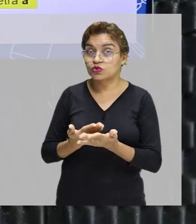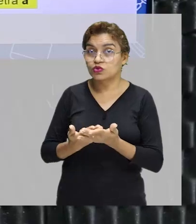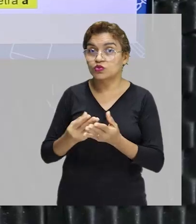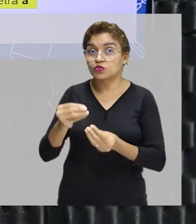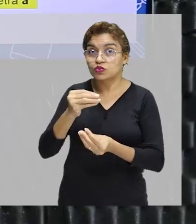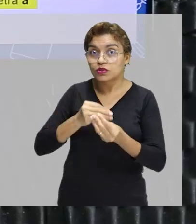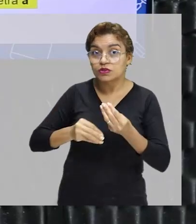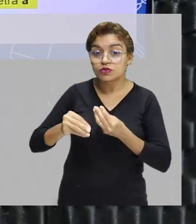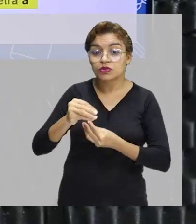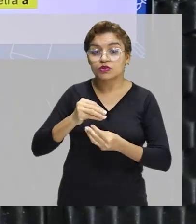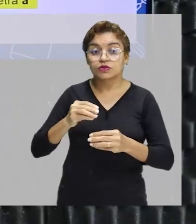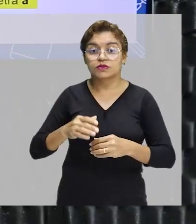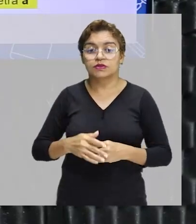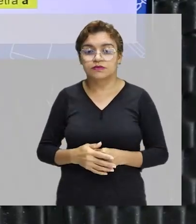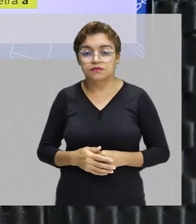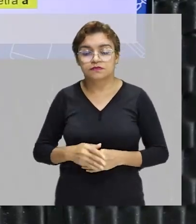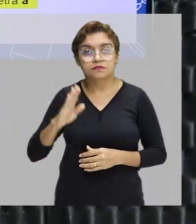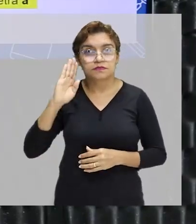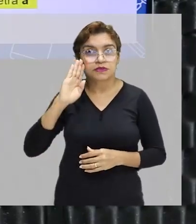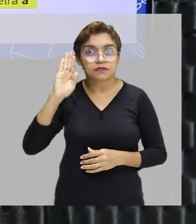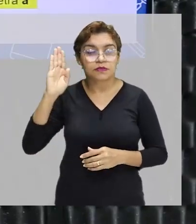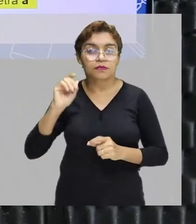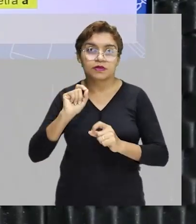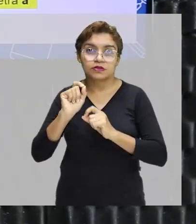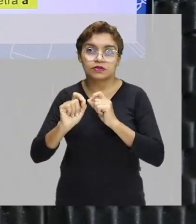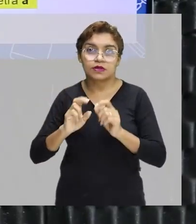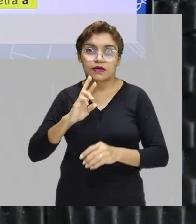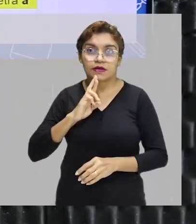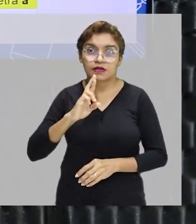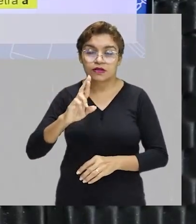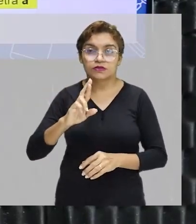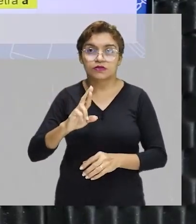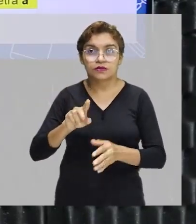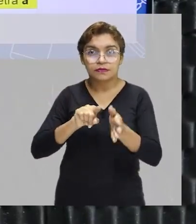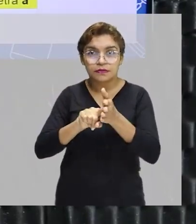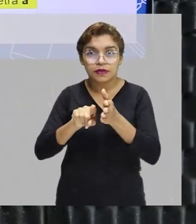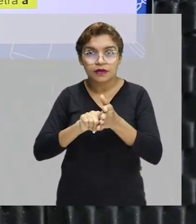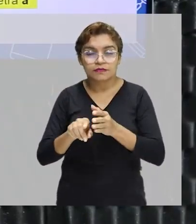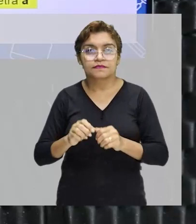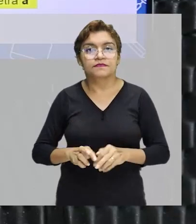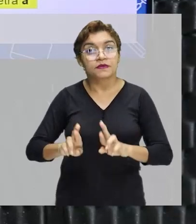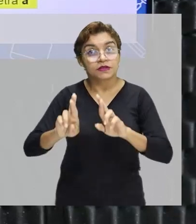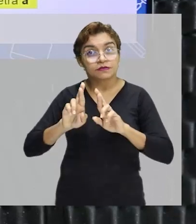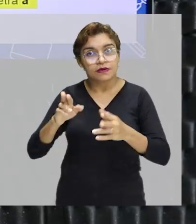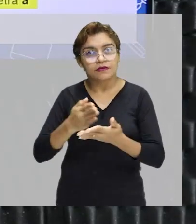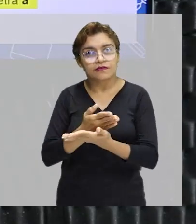soluções, né? Principalmente através da resolução de questões. Turminha, espero que vocês